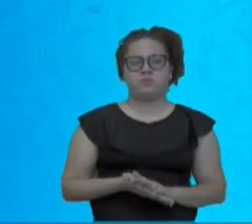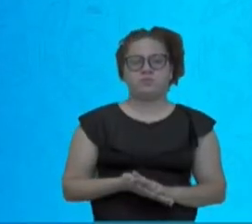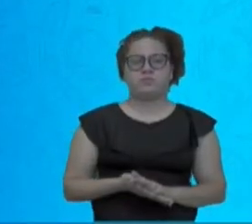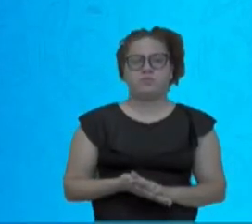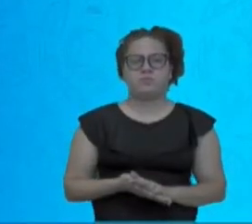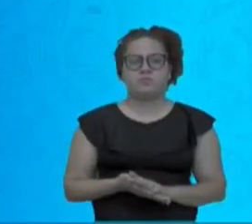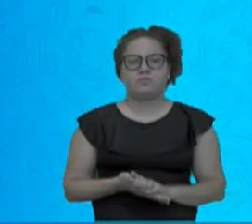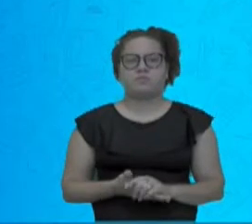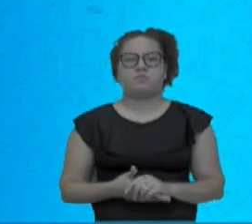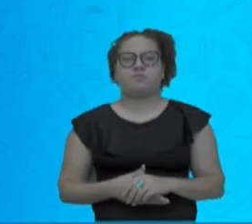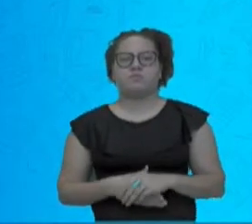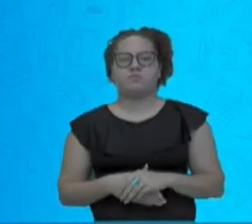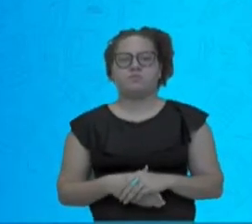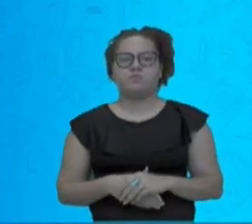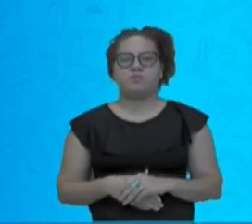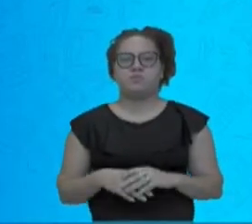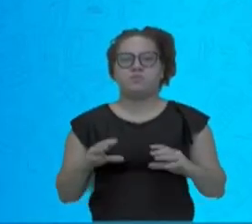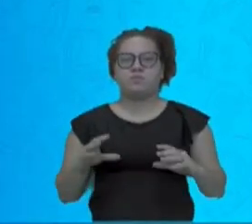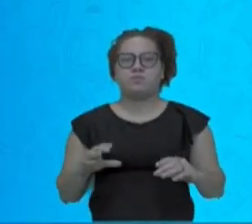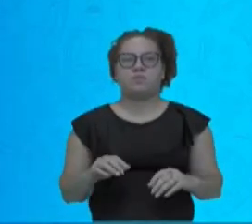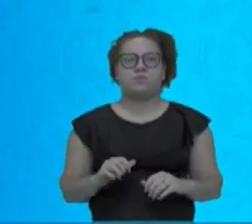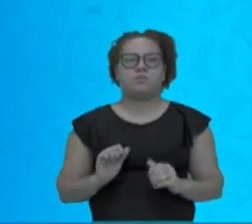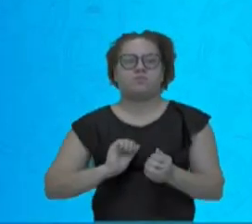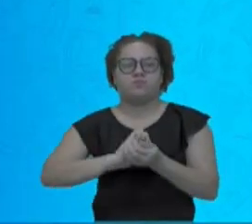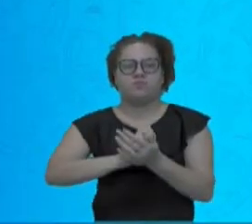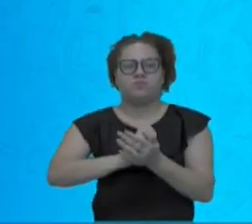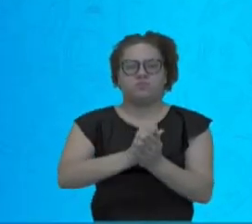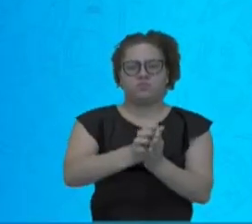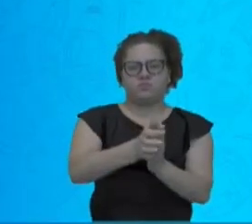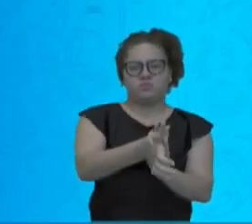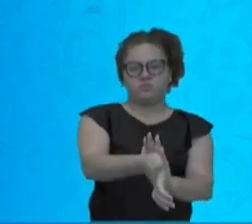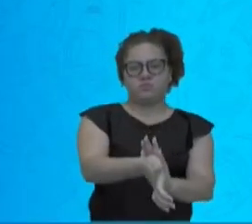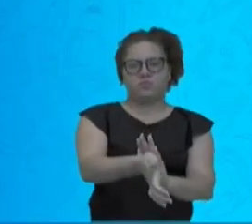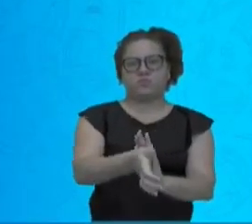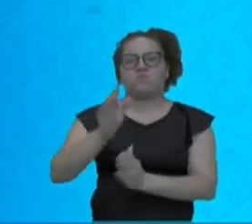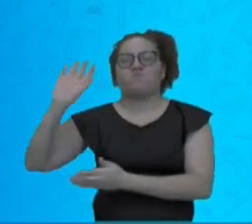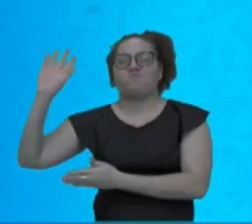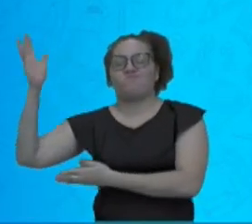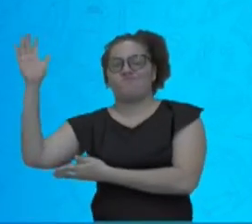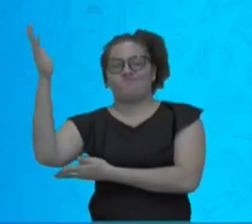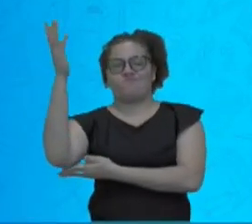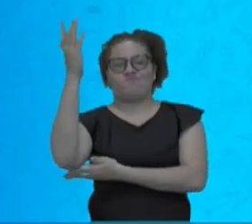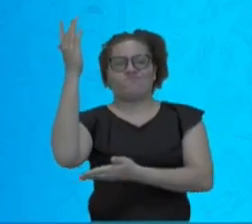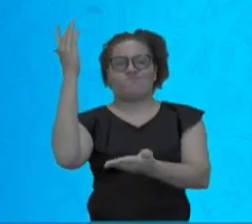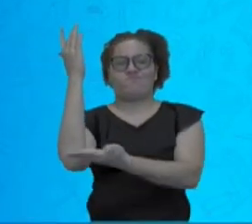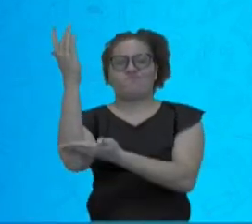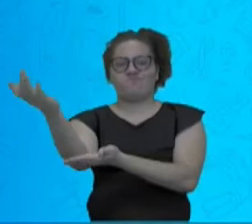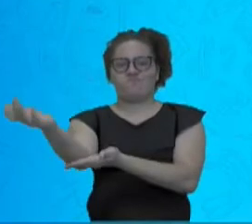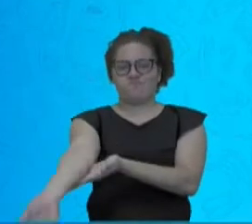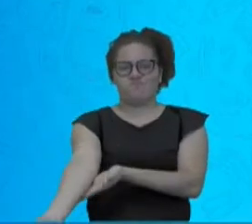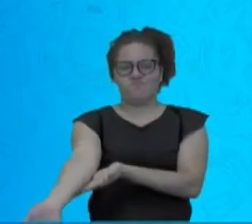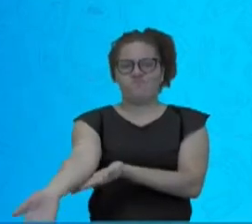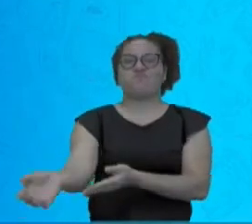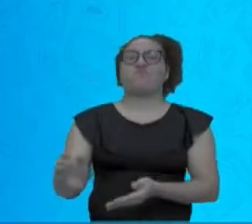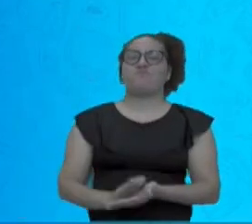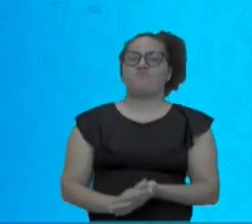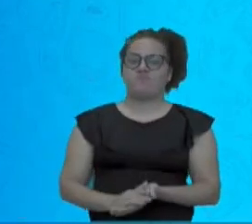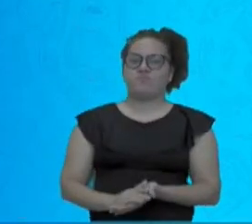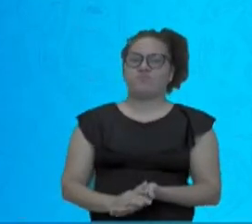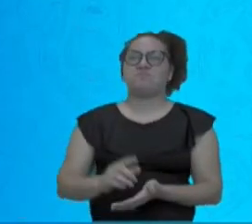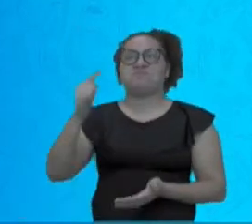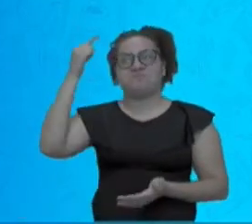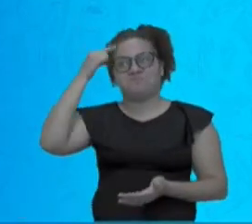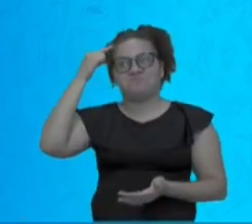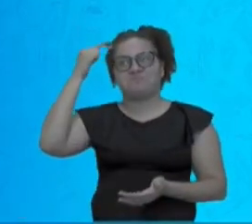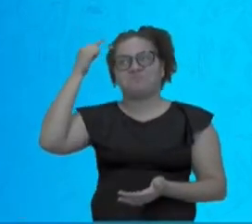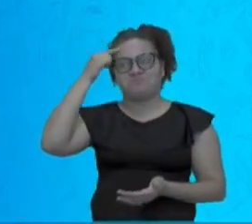aonde nós mais destruímos as vegetações. Então, é algo que nós devemos